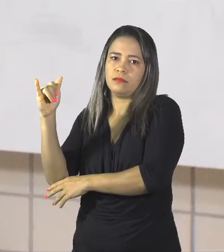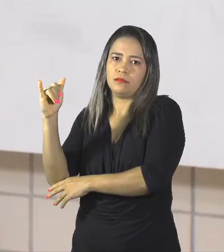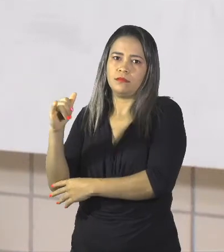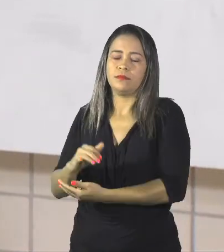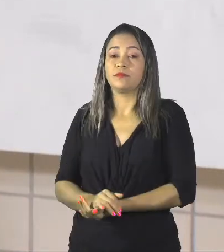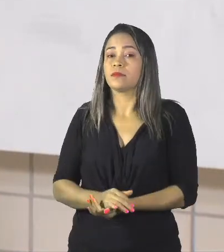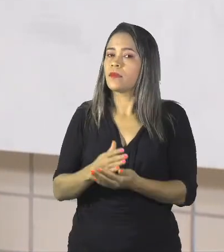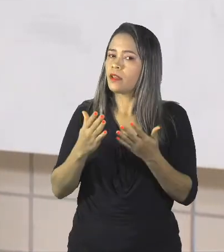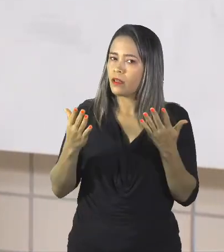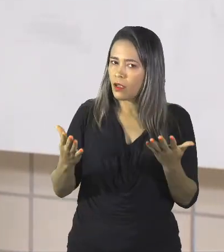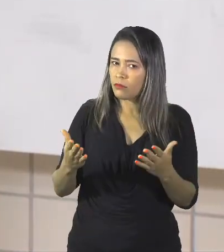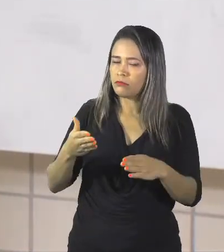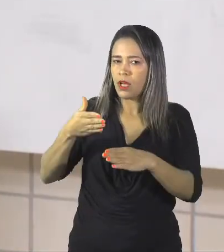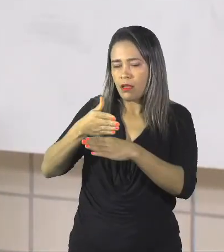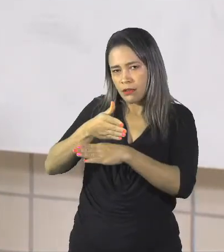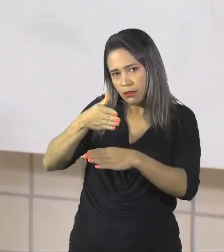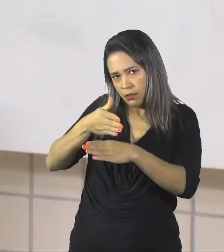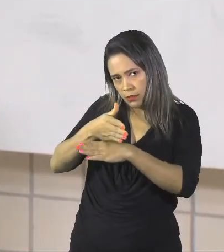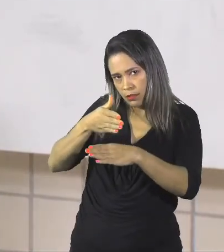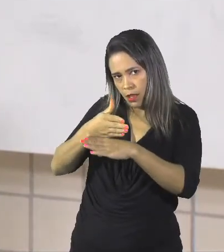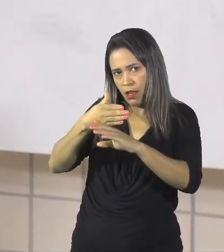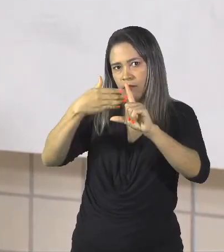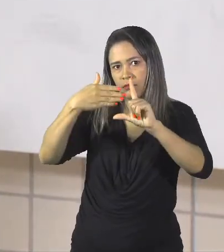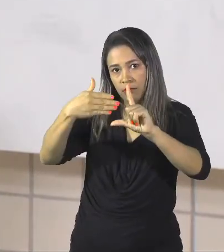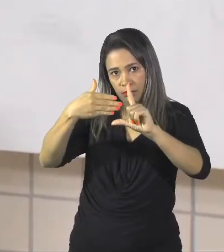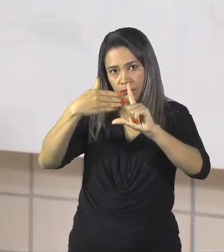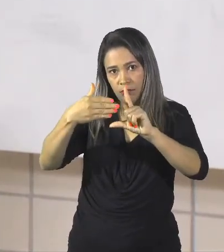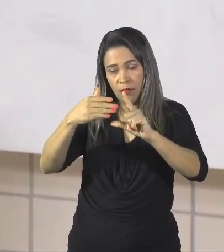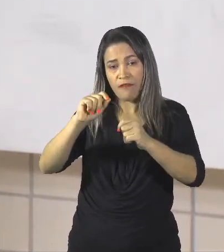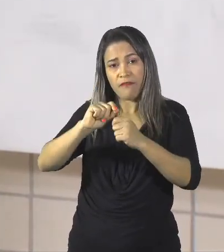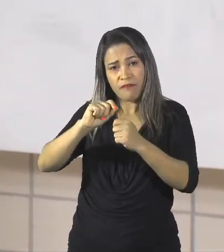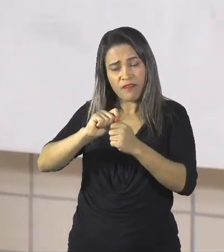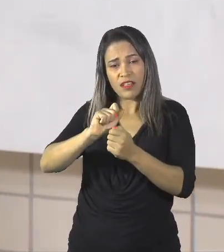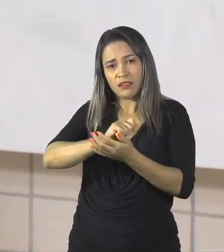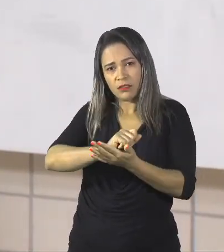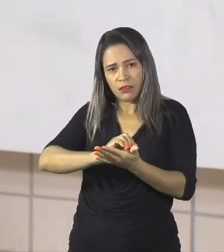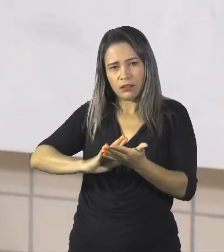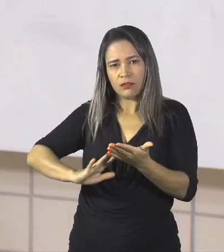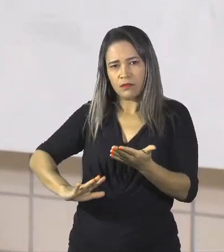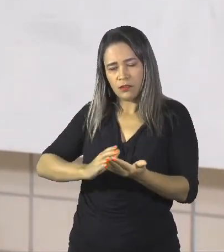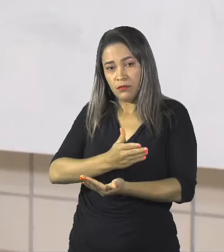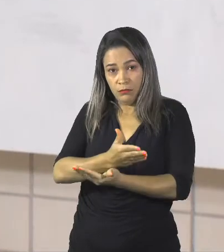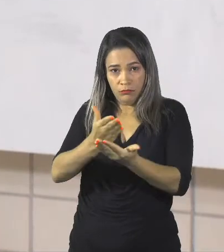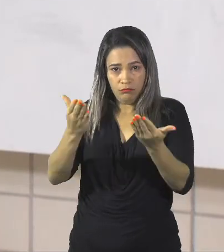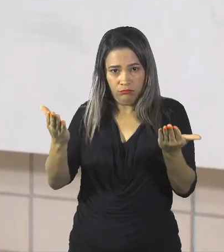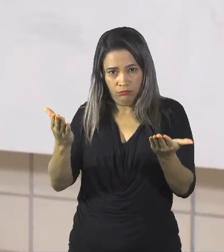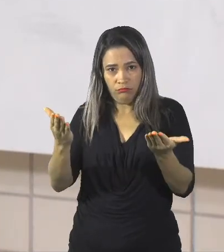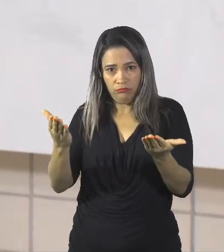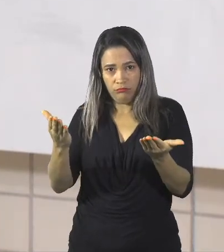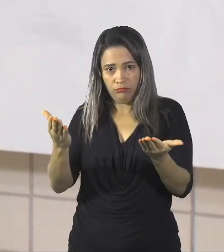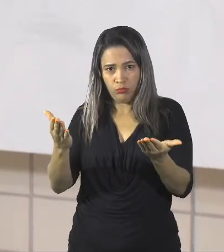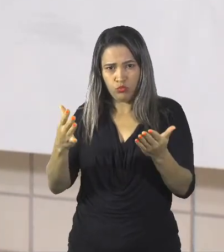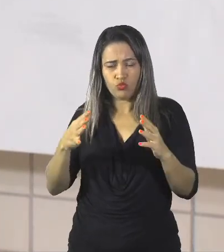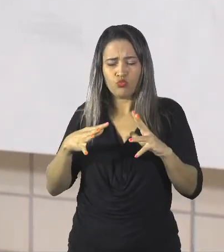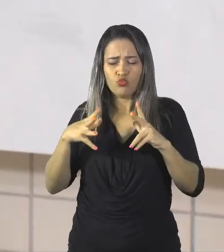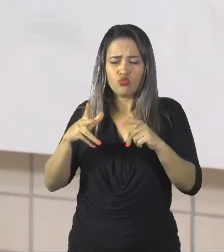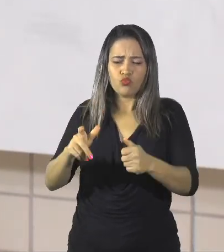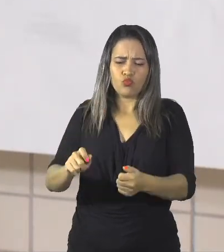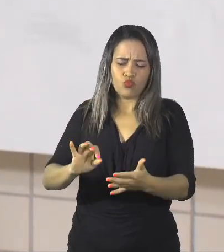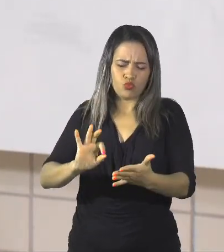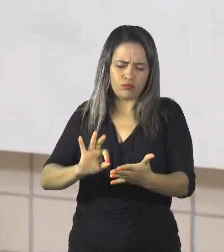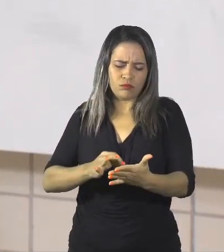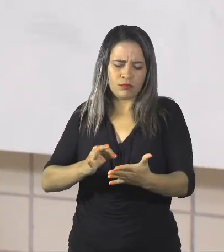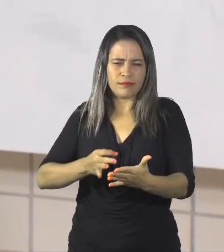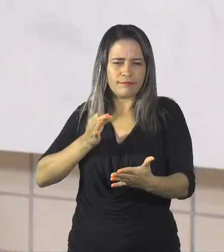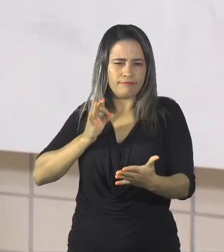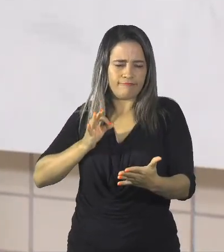Meninos, acessem a plataforma, façam as atividades de vocês, façam tudo com muito capricho, tá